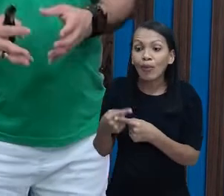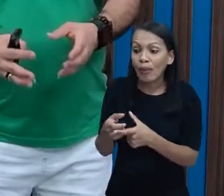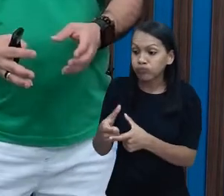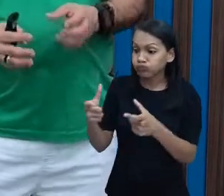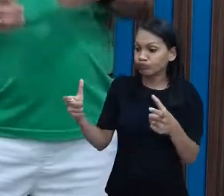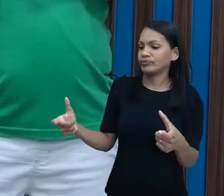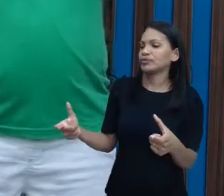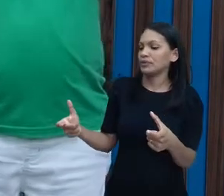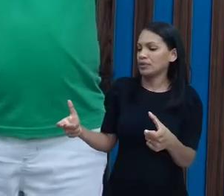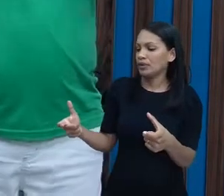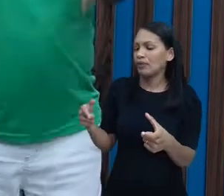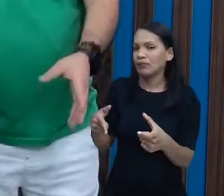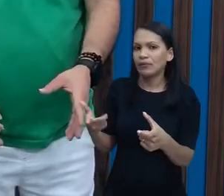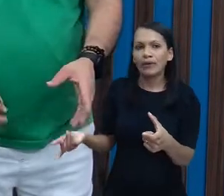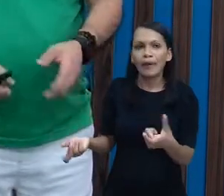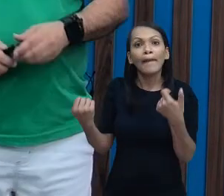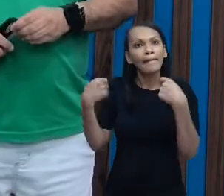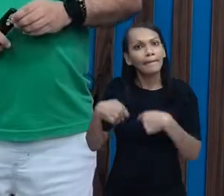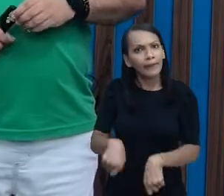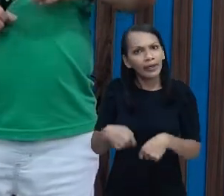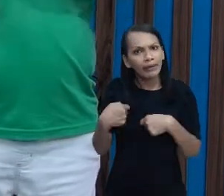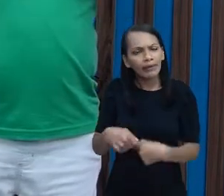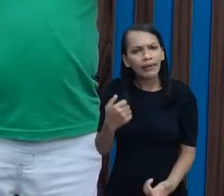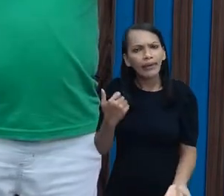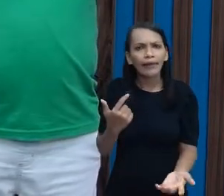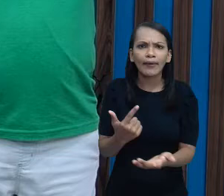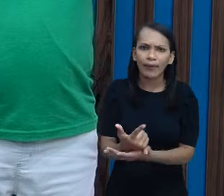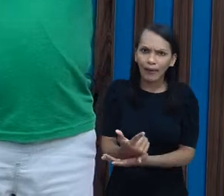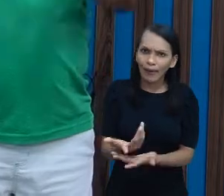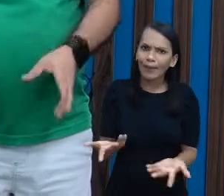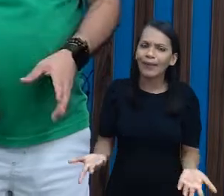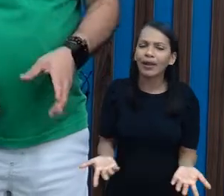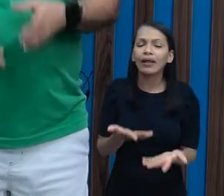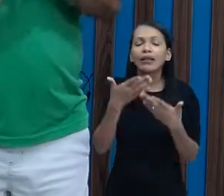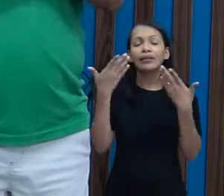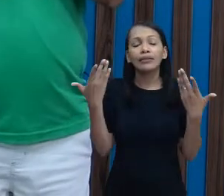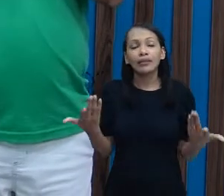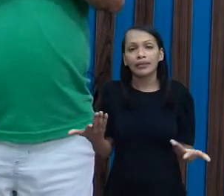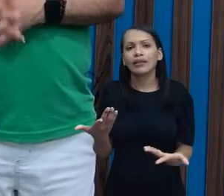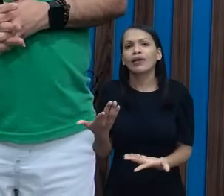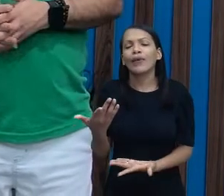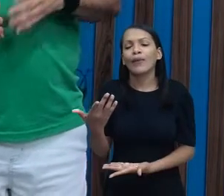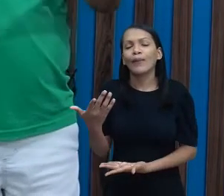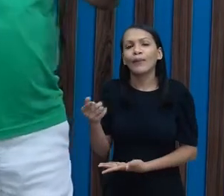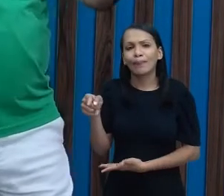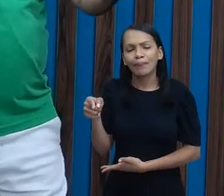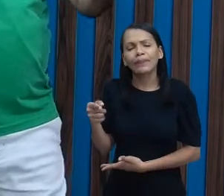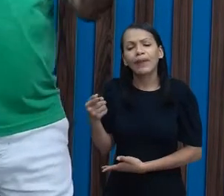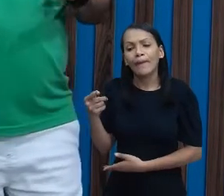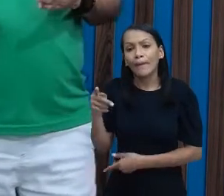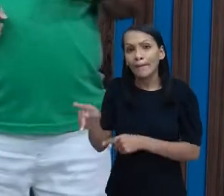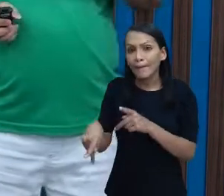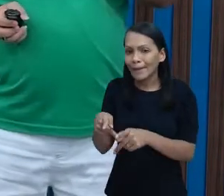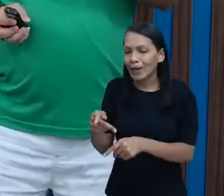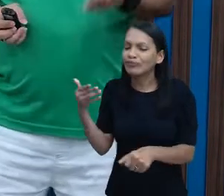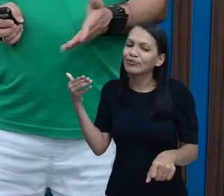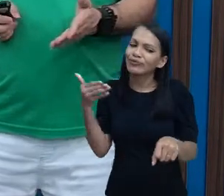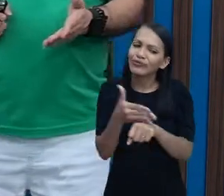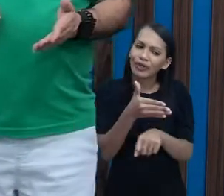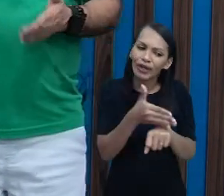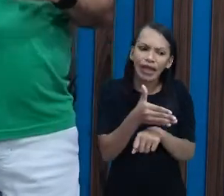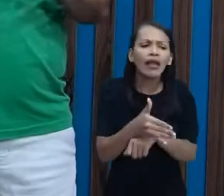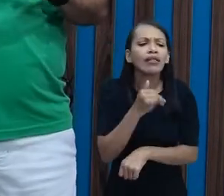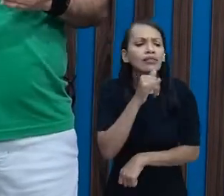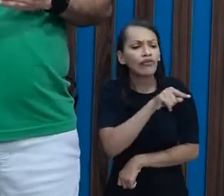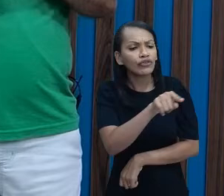invadia e dizia, ó, a partir de agora vocês vão comprar produto com a gente. É o caso, por exemplo, quando a gente